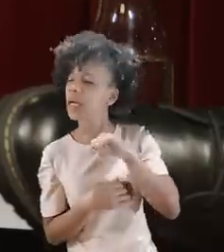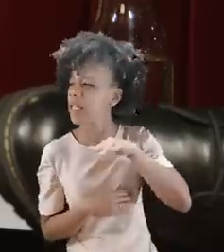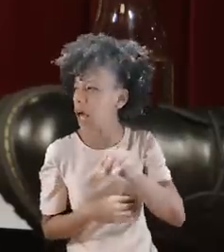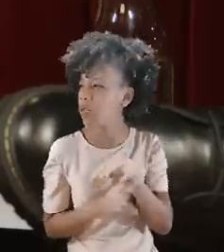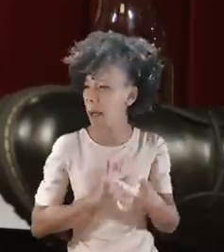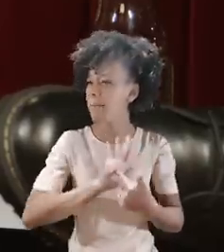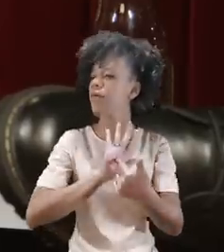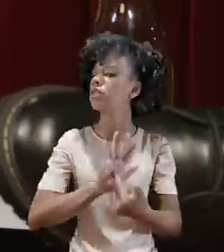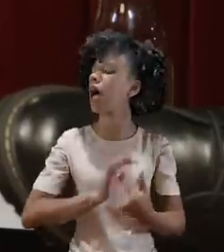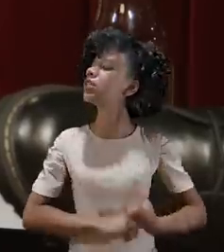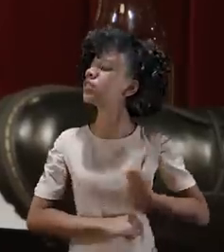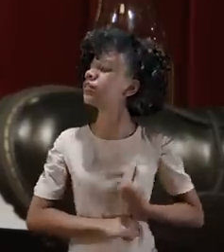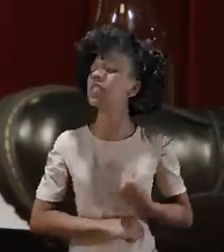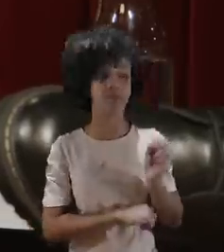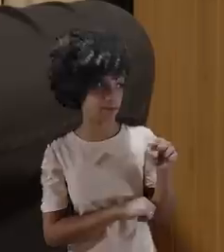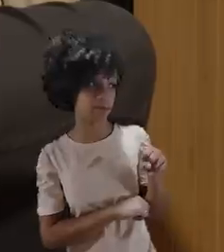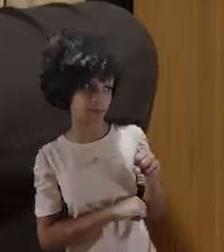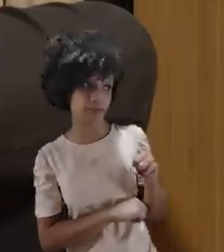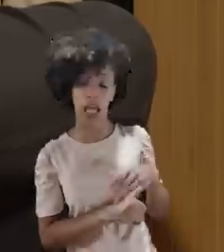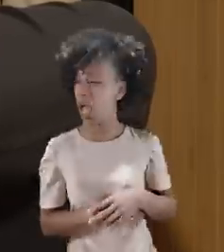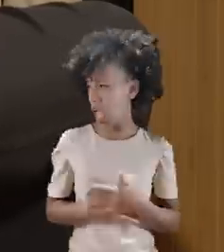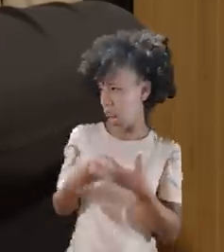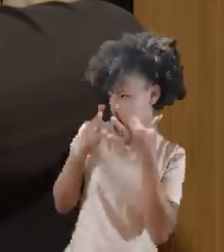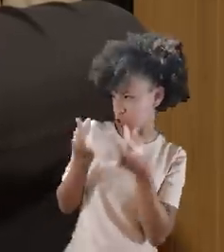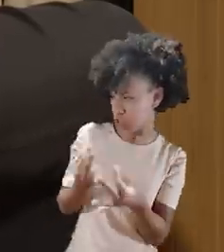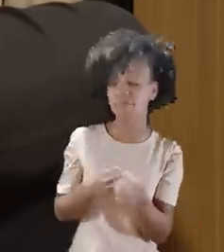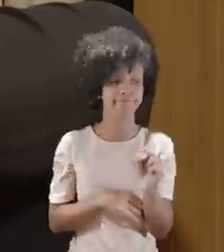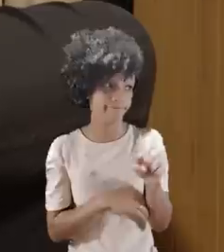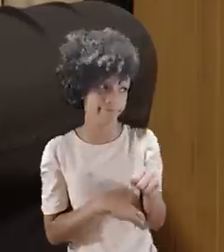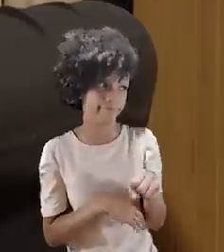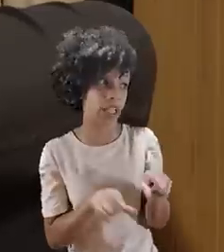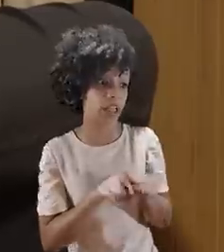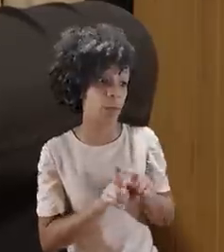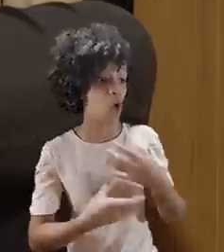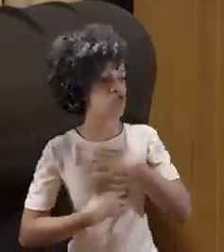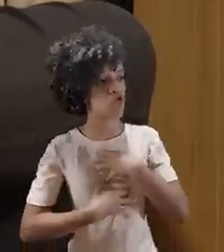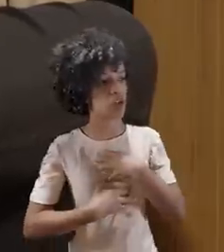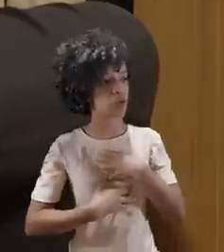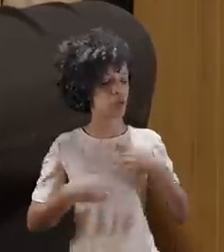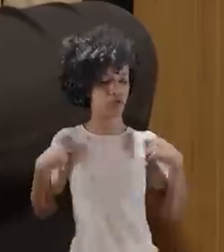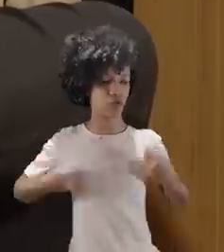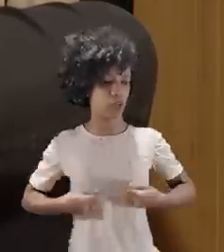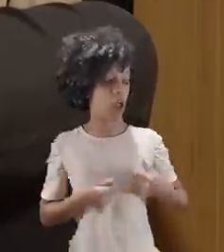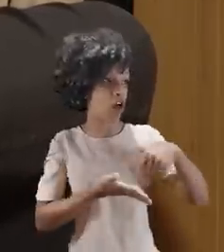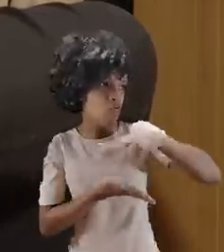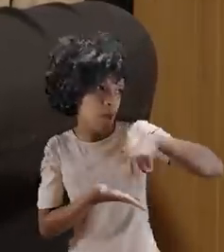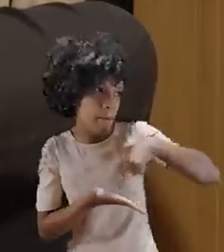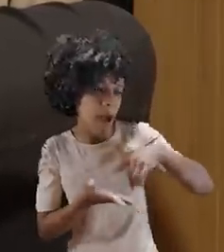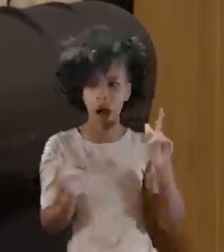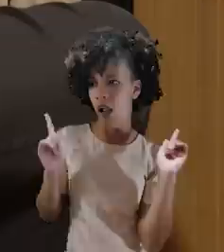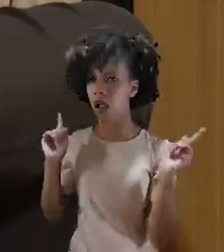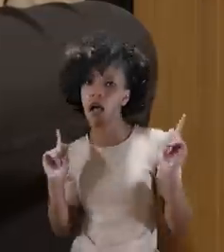ele existe Você acha que tem uma coisa assim ele quer chamar uma atenção sim totalmente totalmente até todo jeito de se vestir no baile